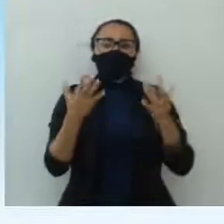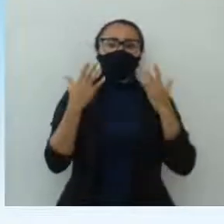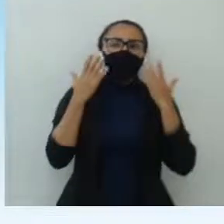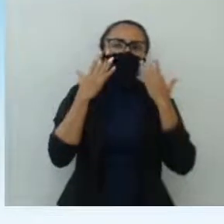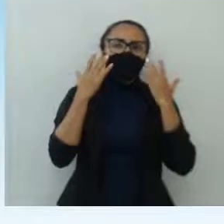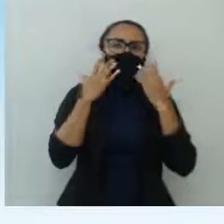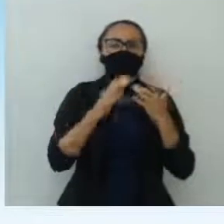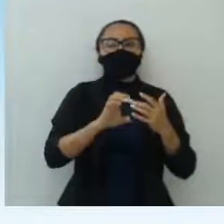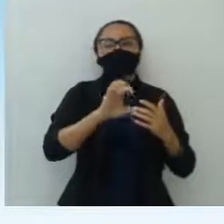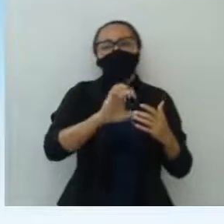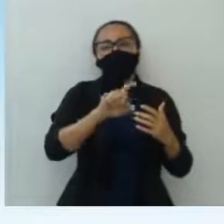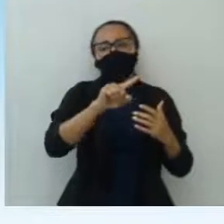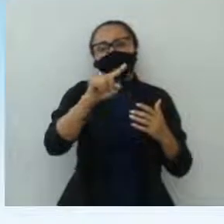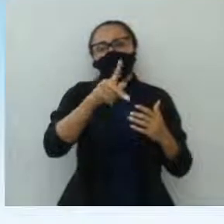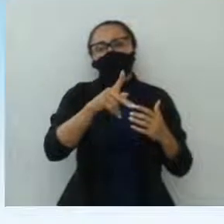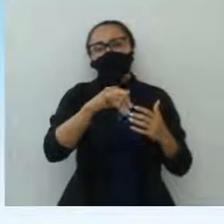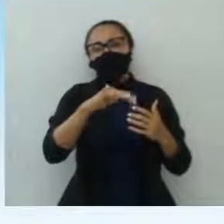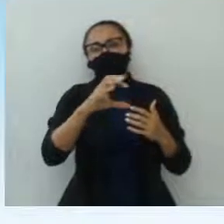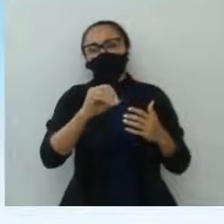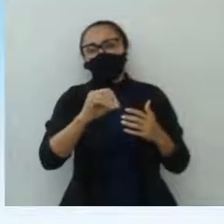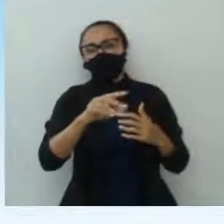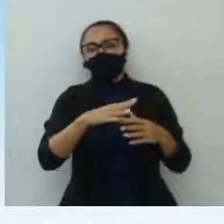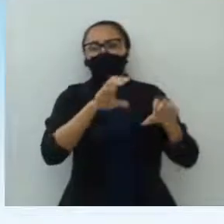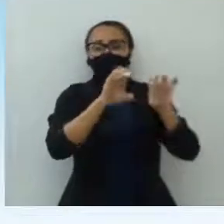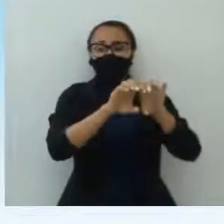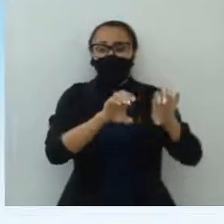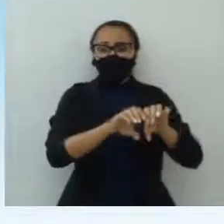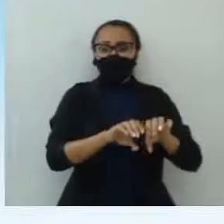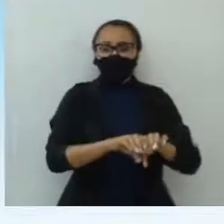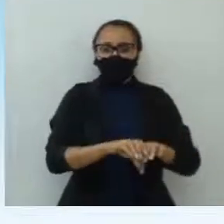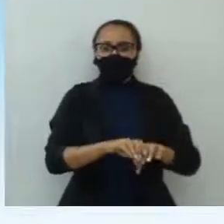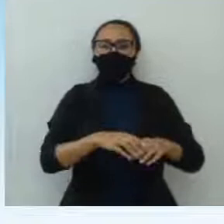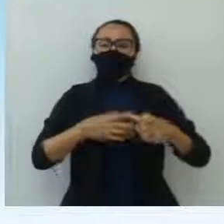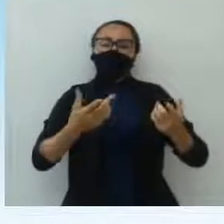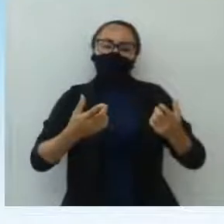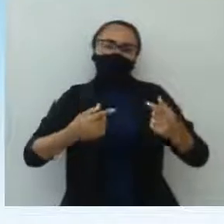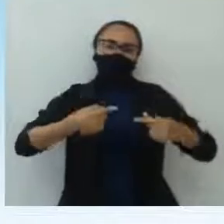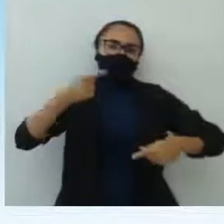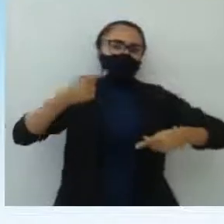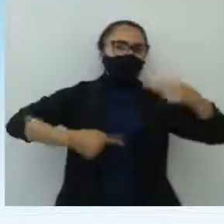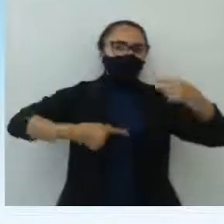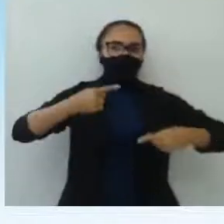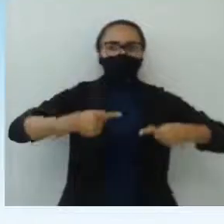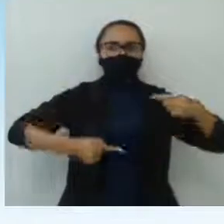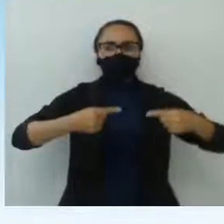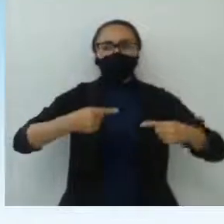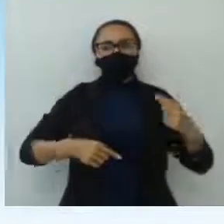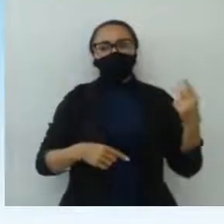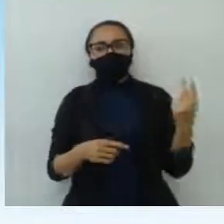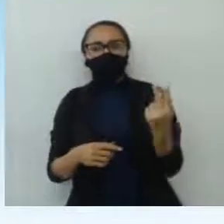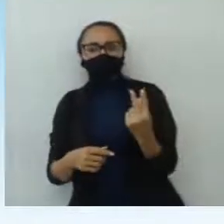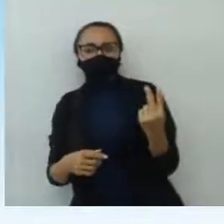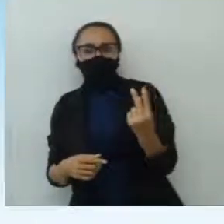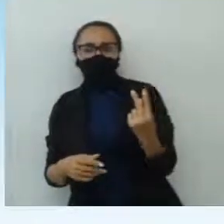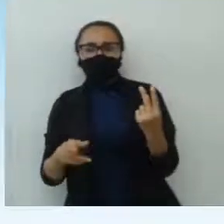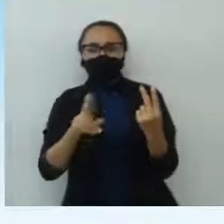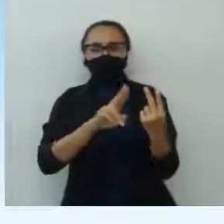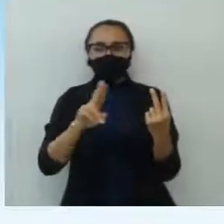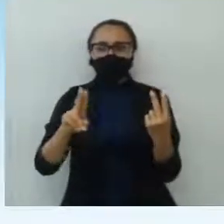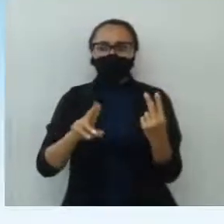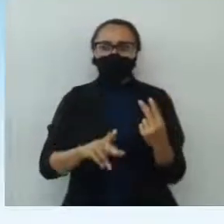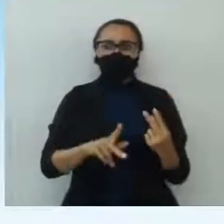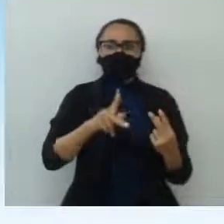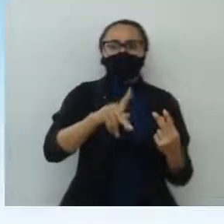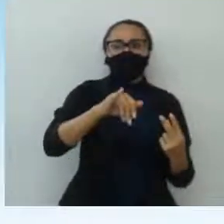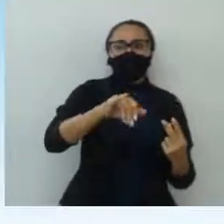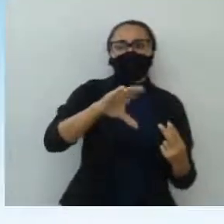era o teatro que tinha uma estética de luta política. Tem dois nomes super importantes dentro desse teatro épico, que é Erwin